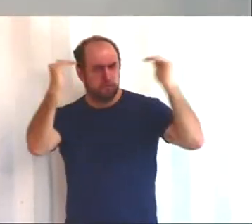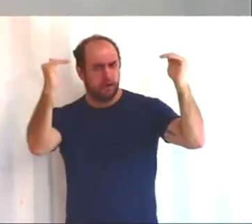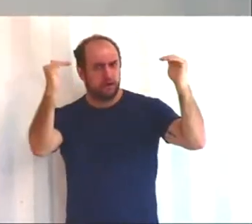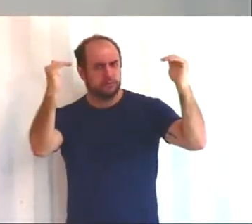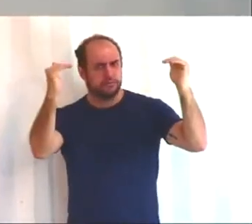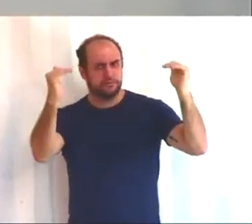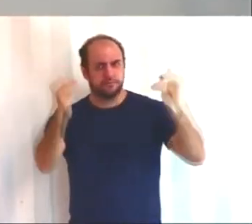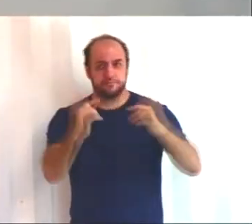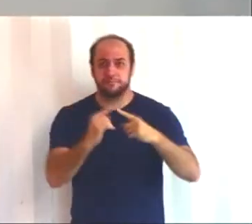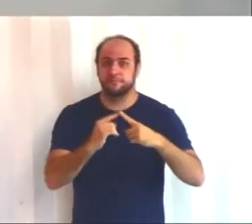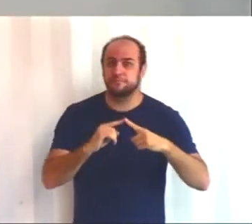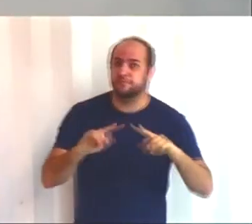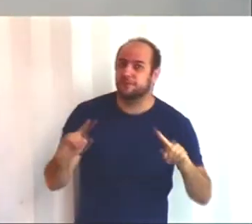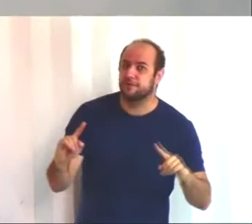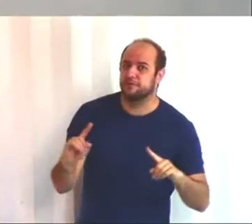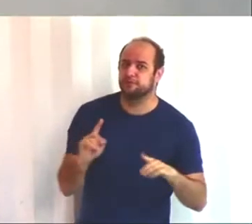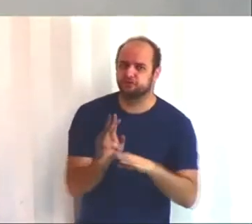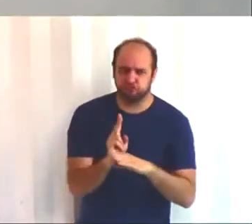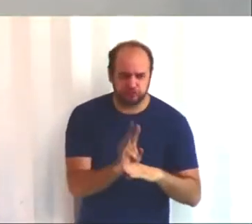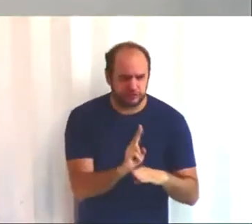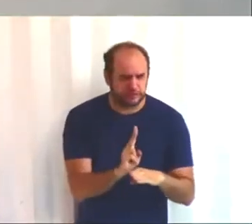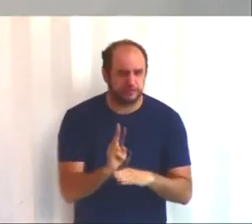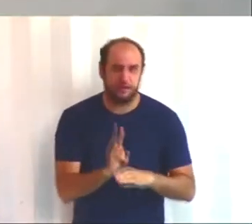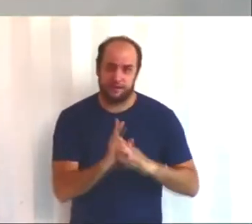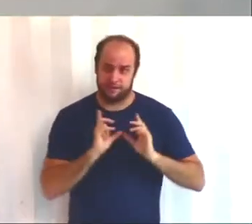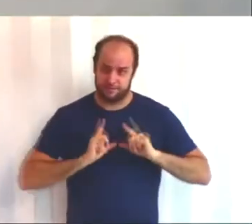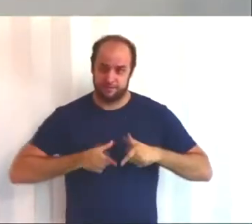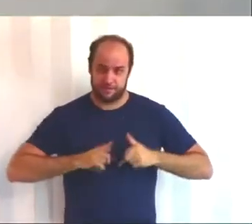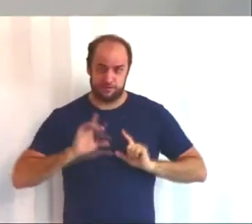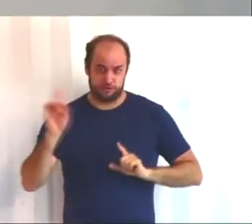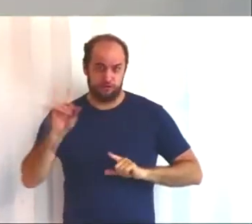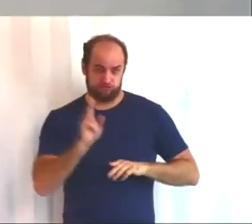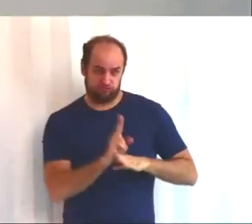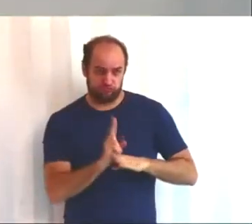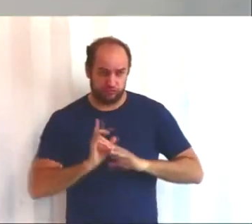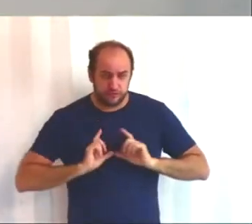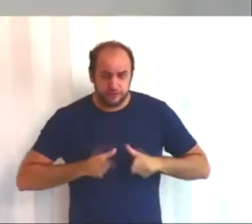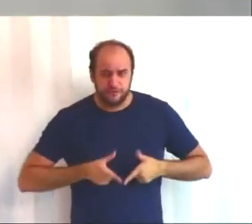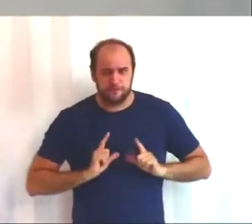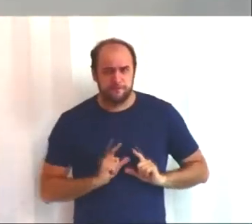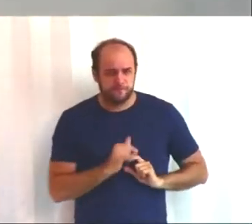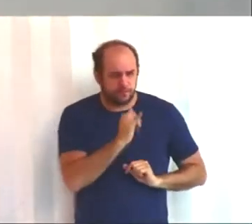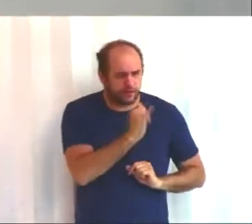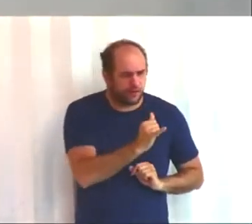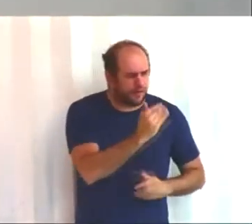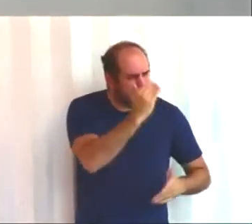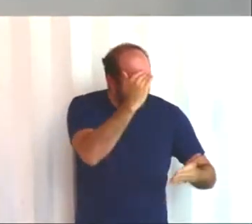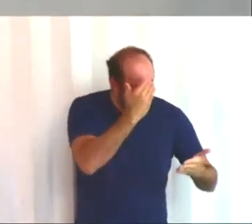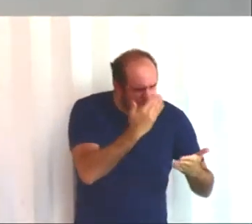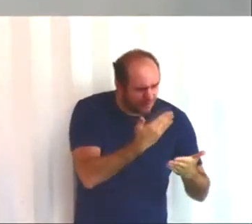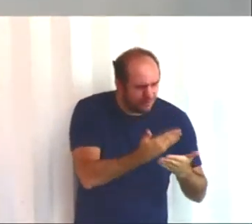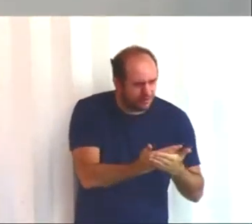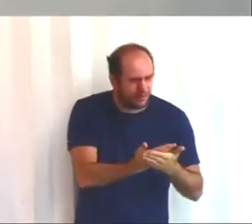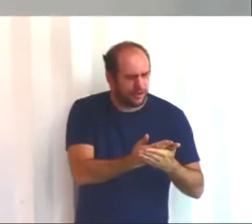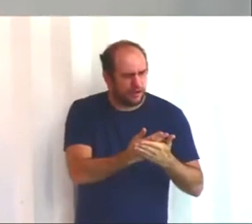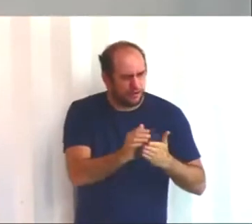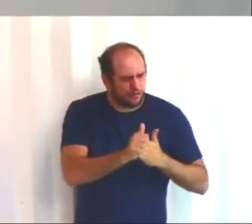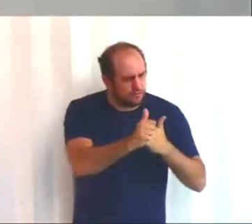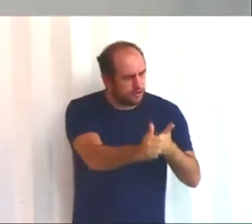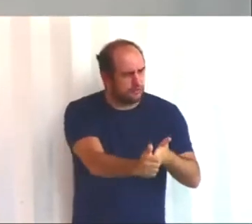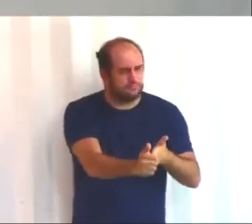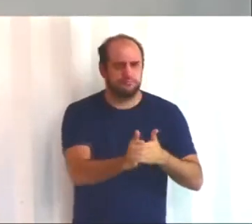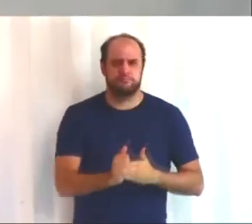do pastor de Israel às suas ovelhas é muito clara. Confiem no cajado, confiem na